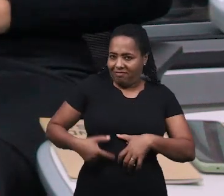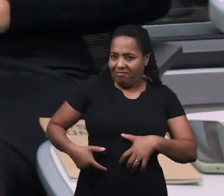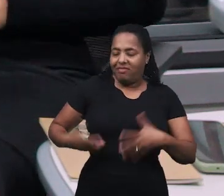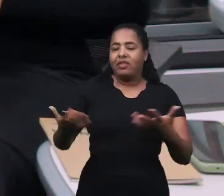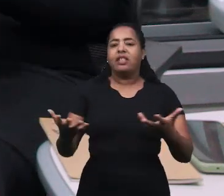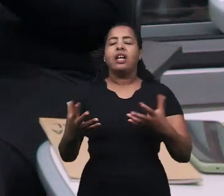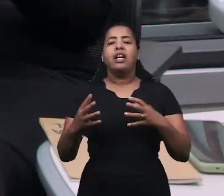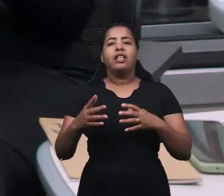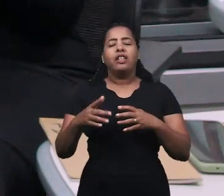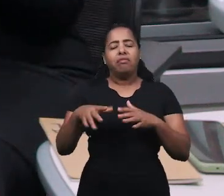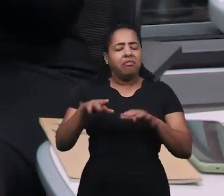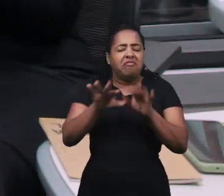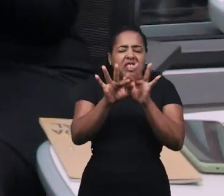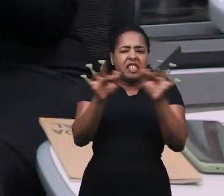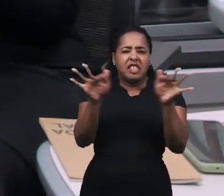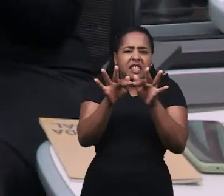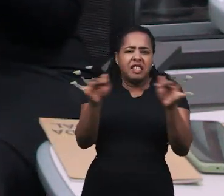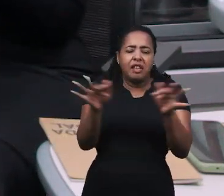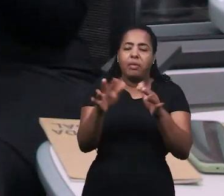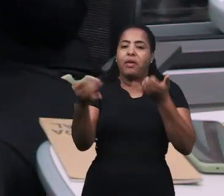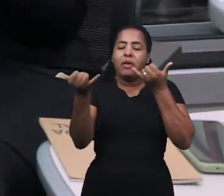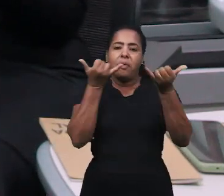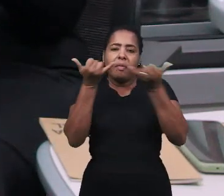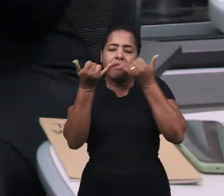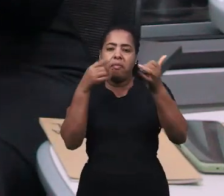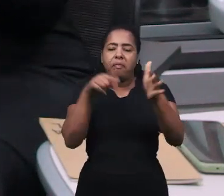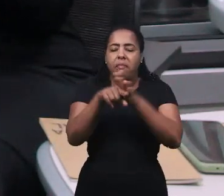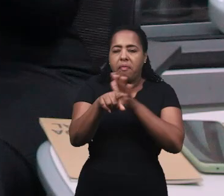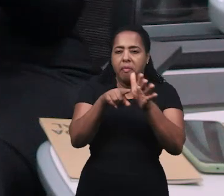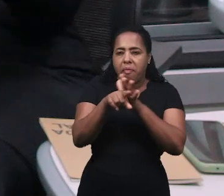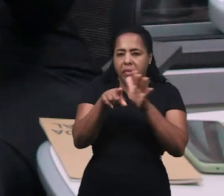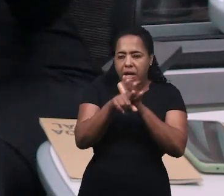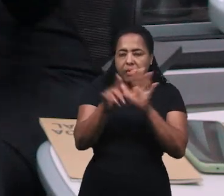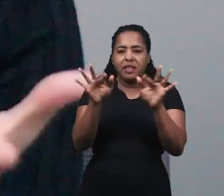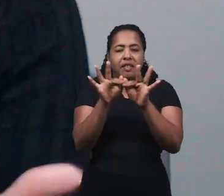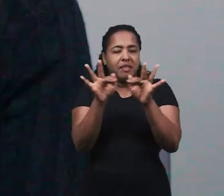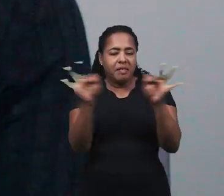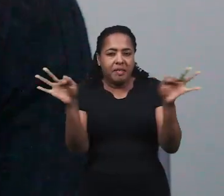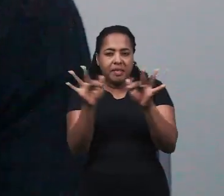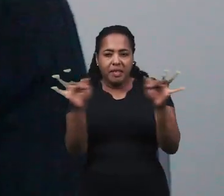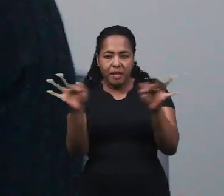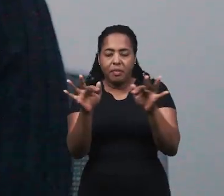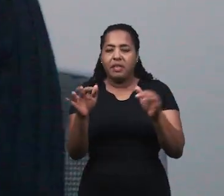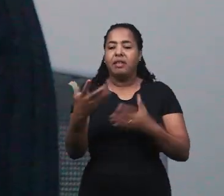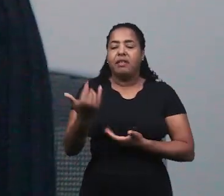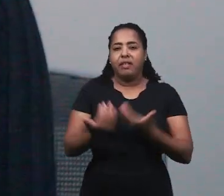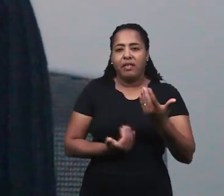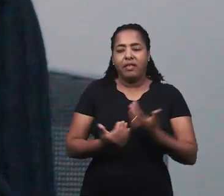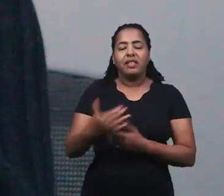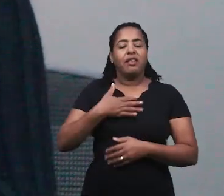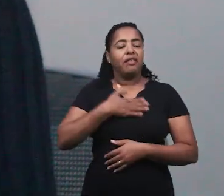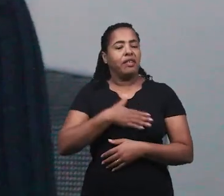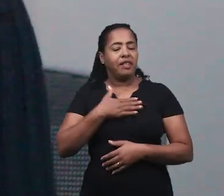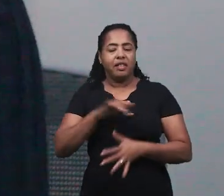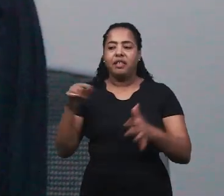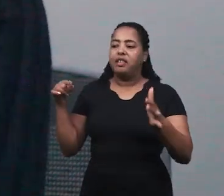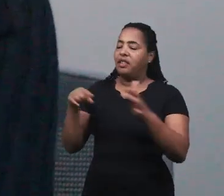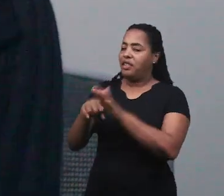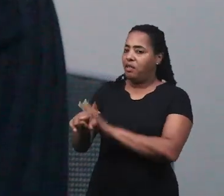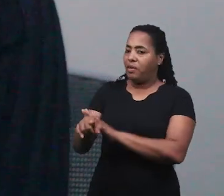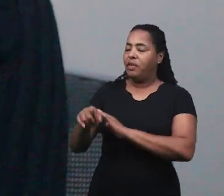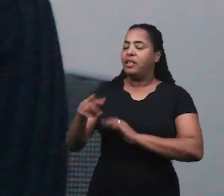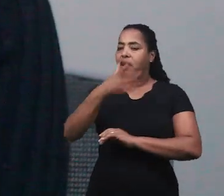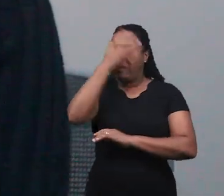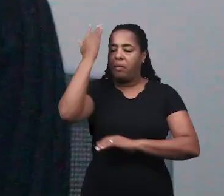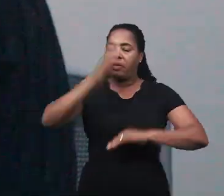de estômago, de uma forma simples também, uma informação, uma pergunta de forma simples, que é o que os nossos irmãos gostariam de